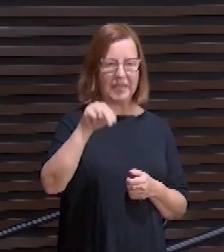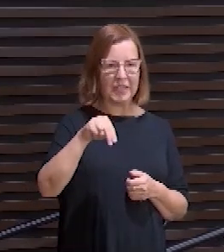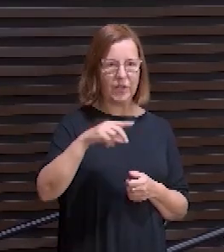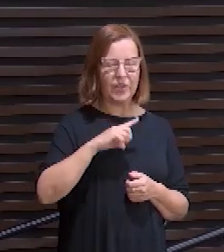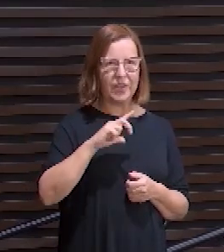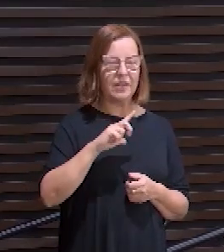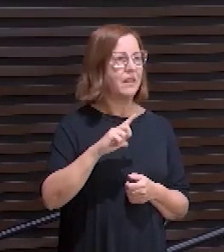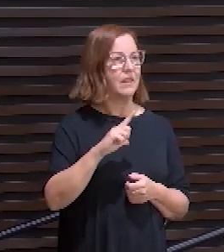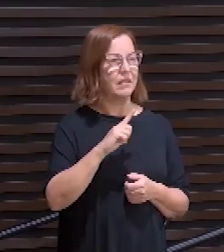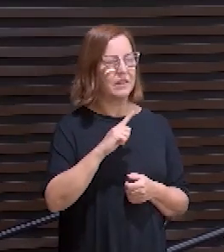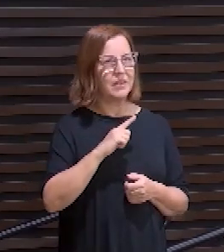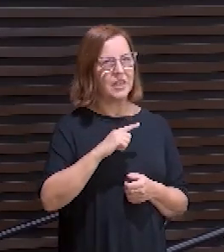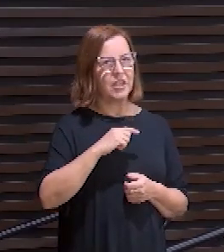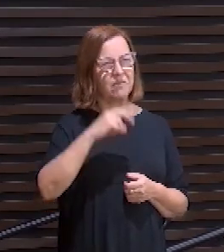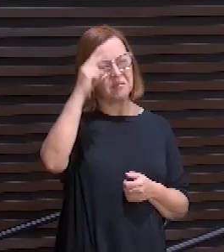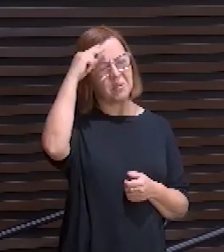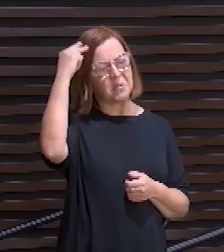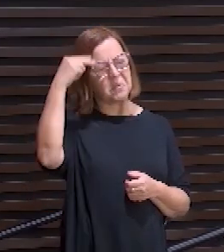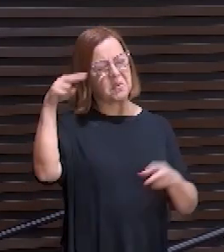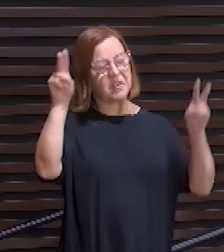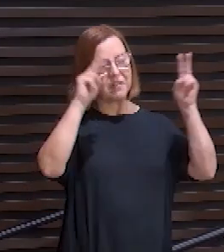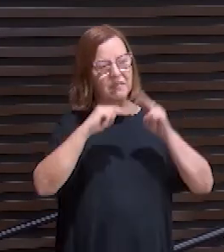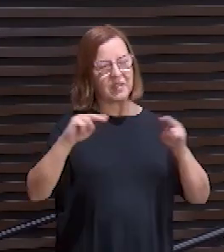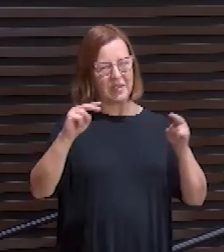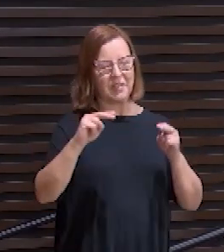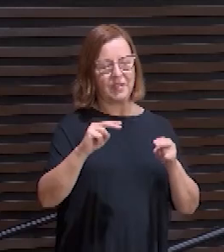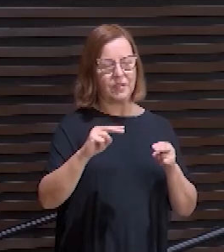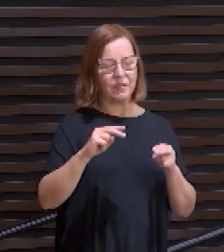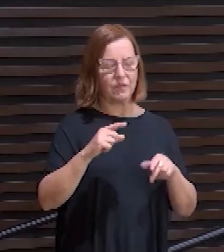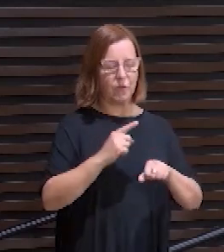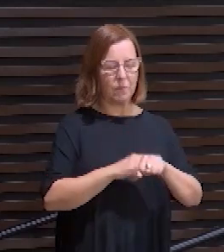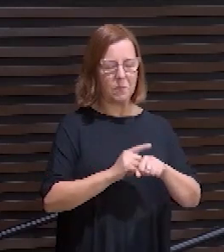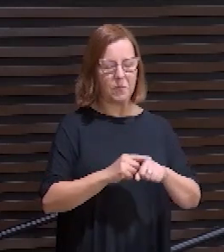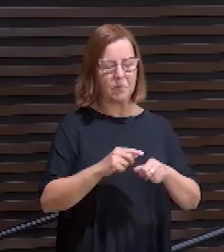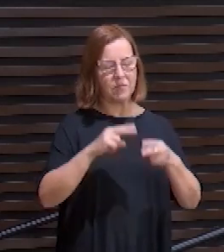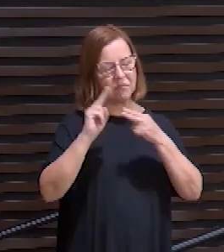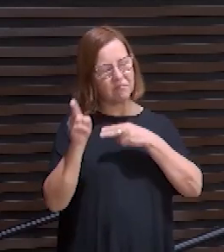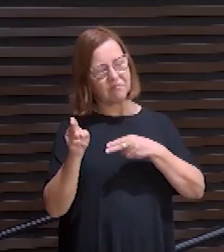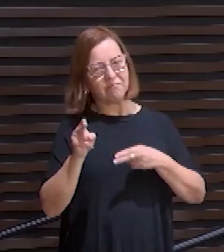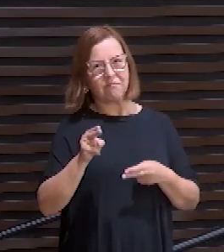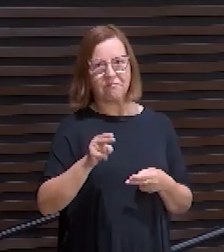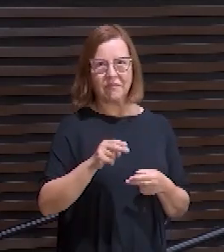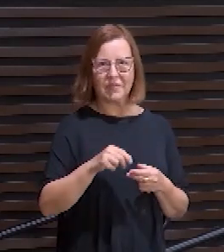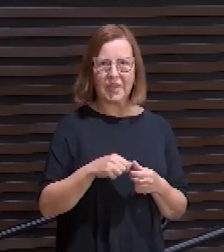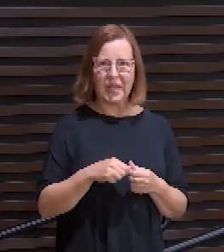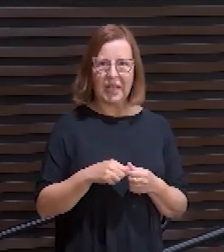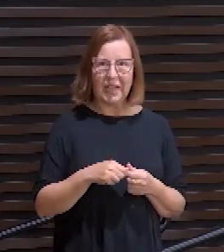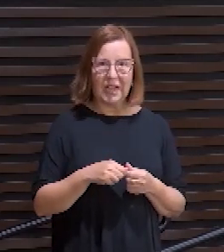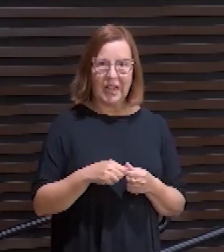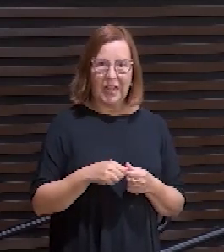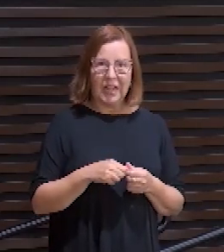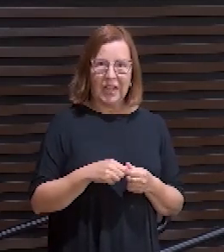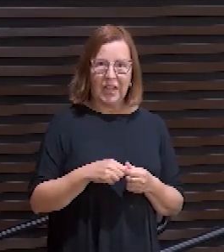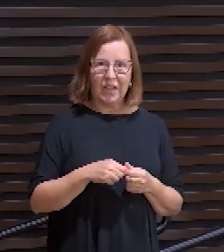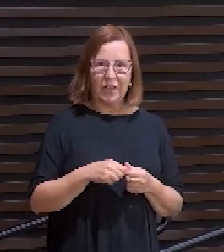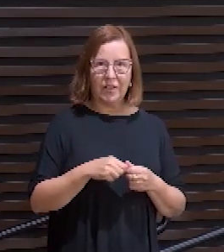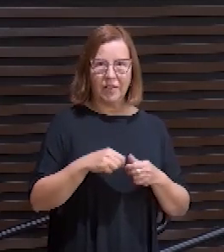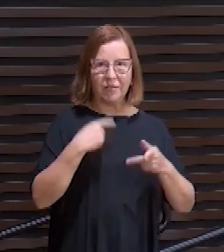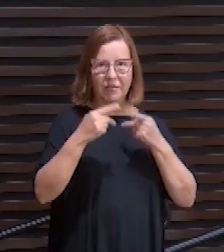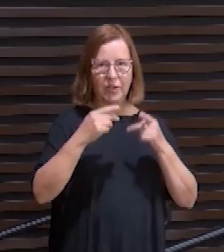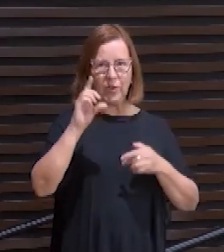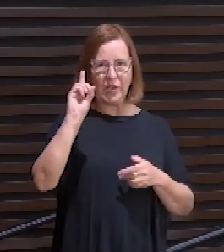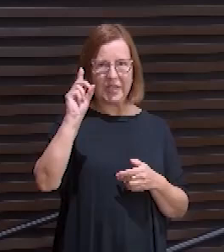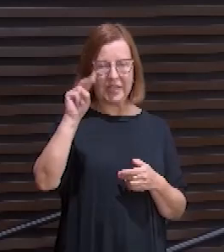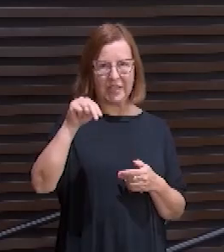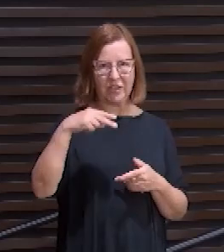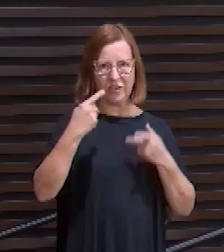leito. Escreveu logo o sonho e relatou a suma de todas as coisas. E falou Daniel e disse: